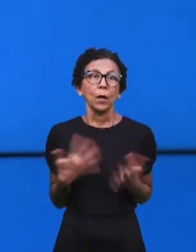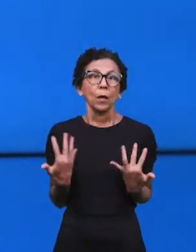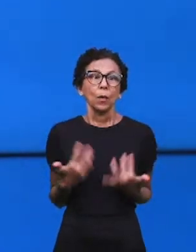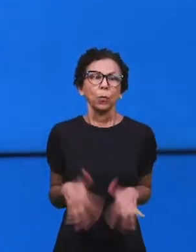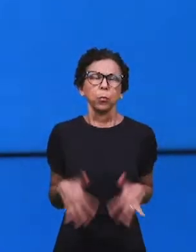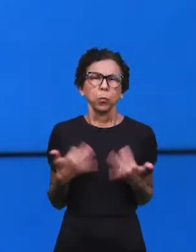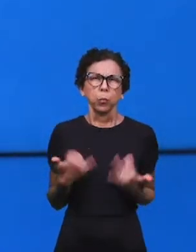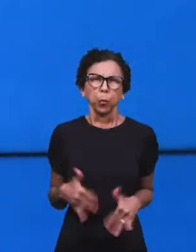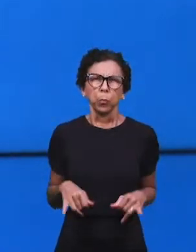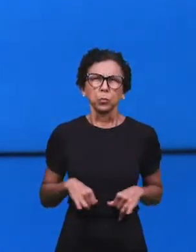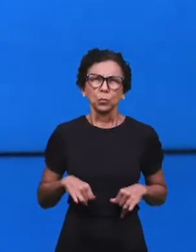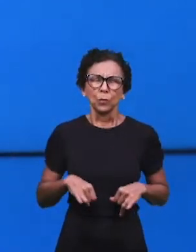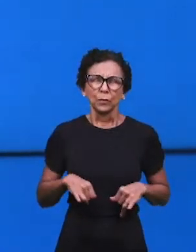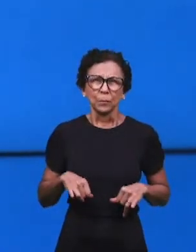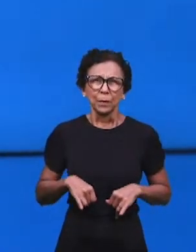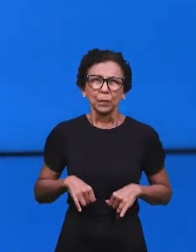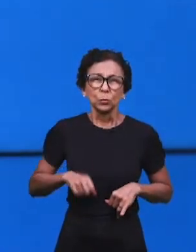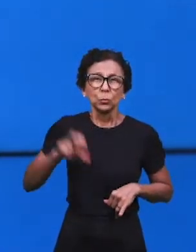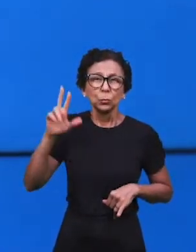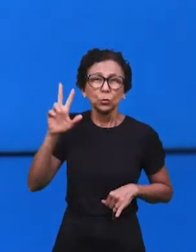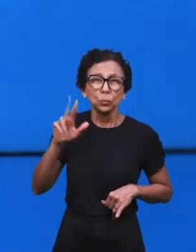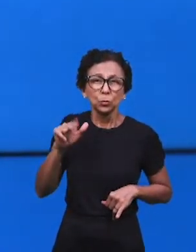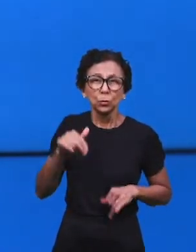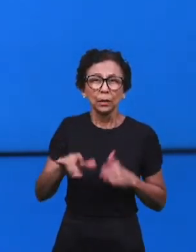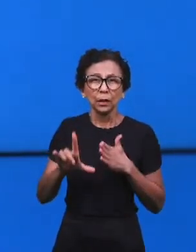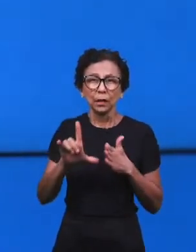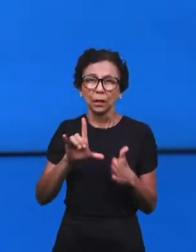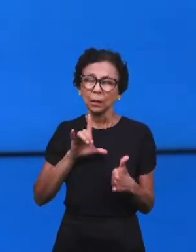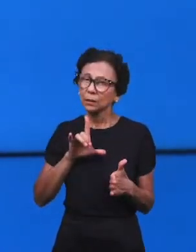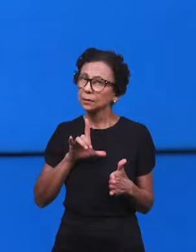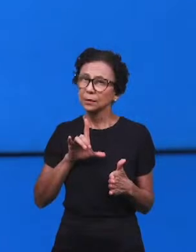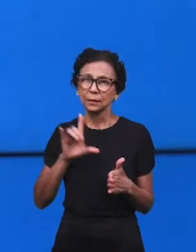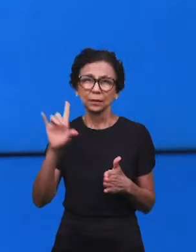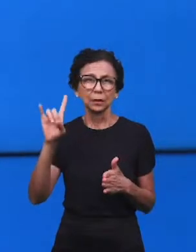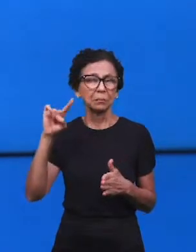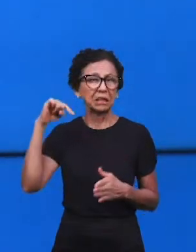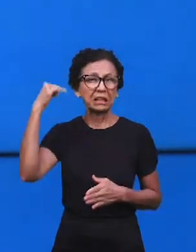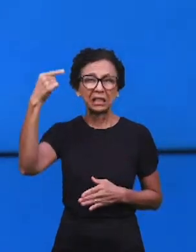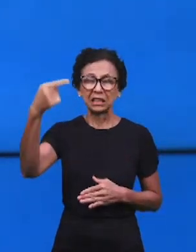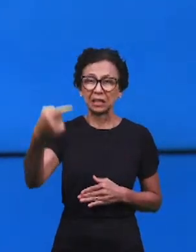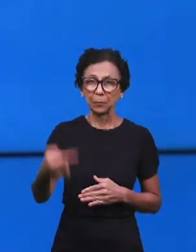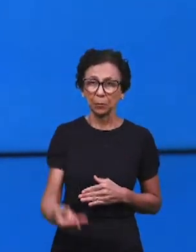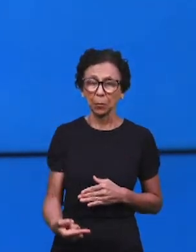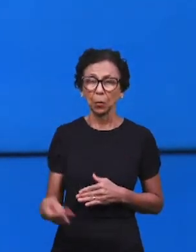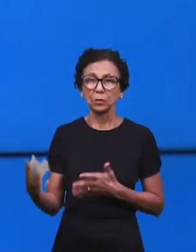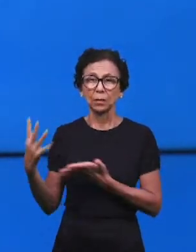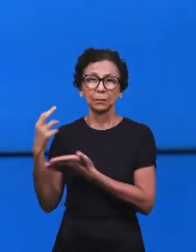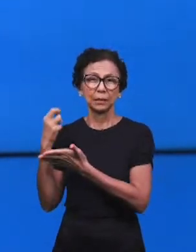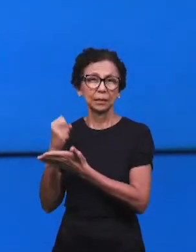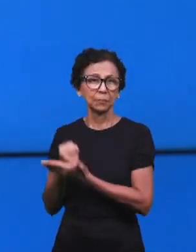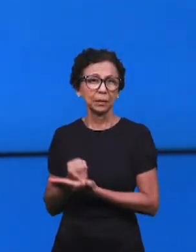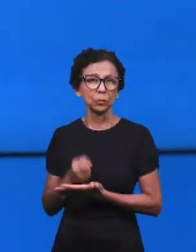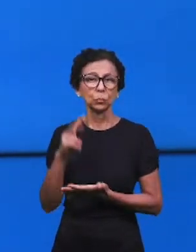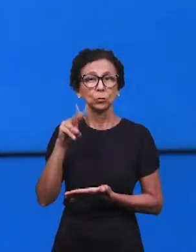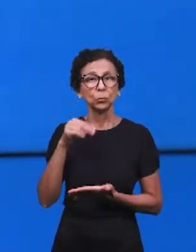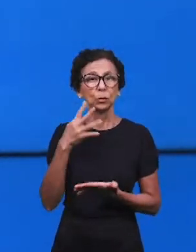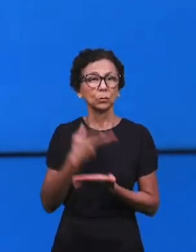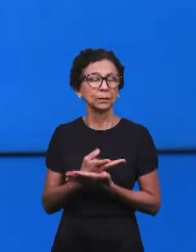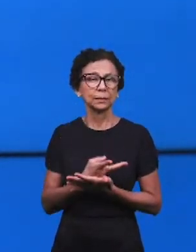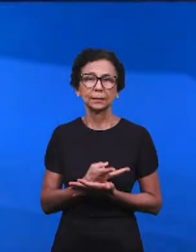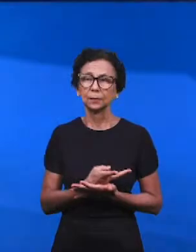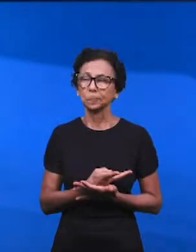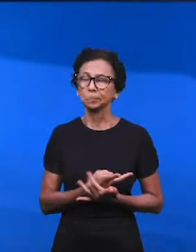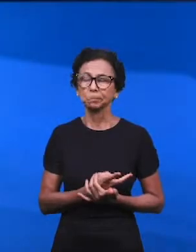jamais haverá. Isso realmente está dentro da resposta à nossa pergunta. Muito obrigado, Sara, pela sua participação. Deus